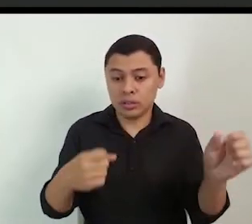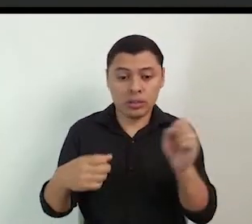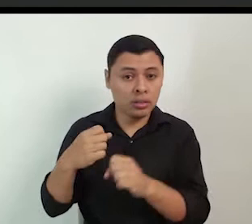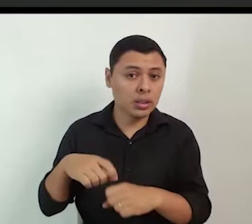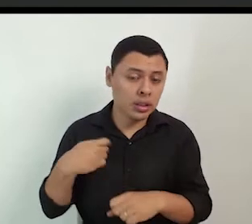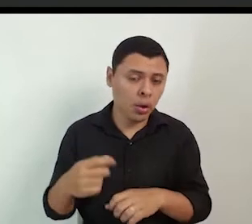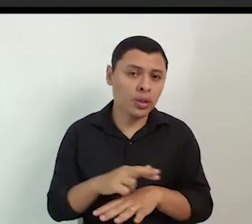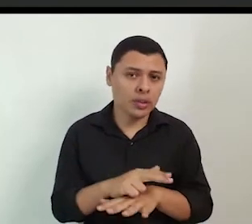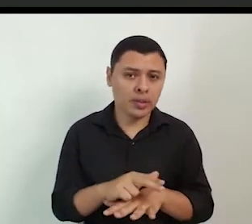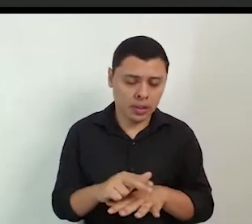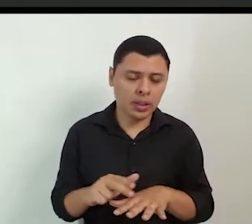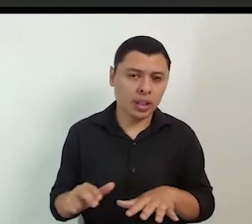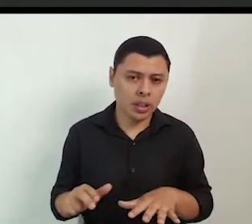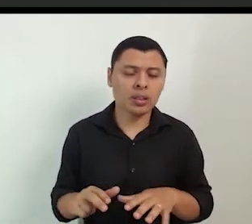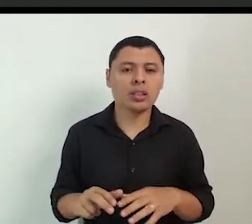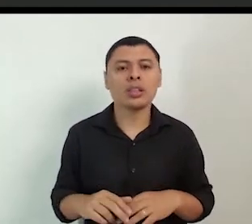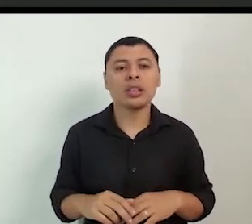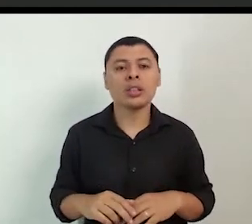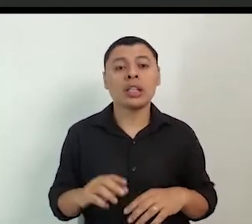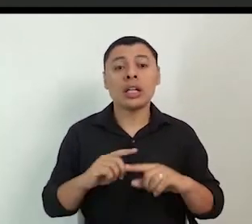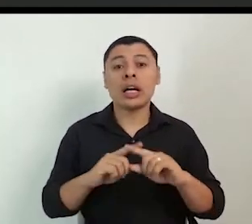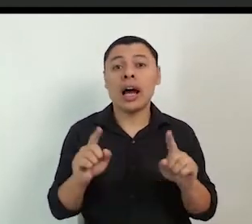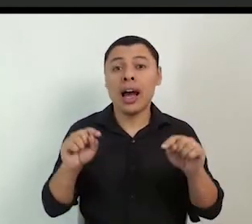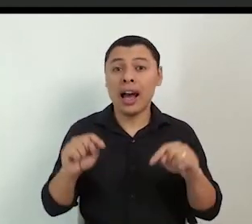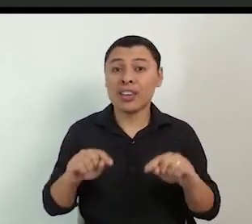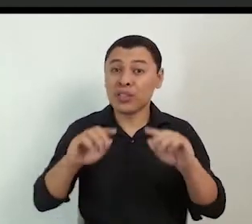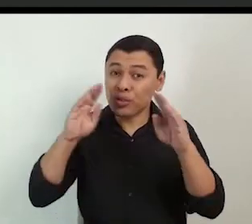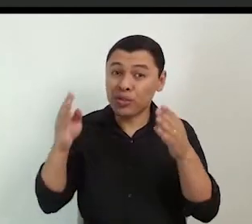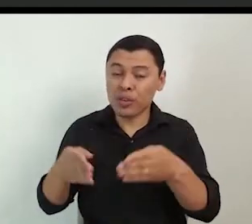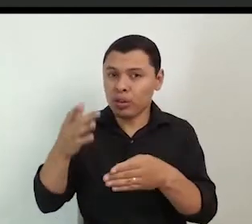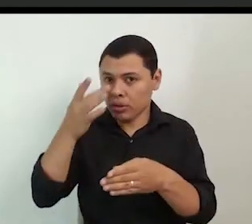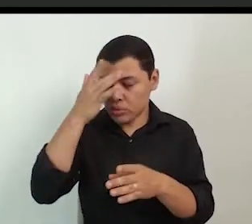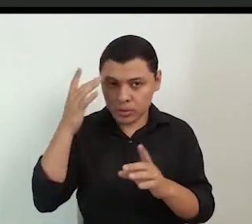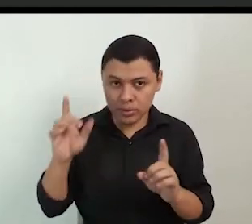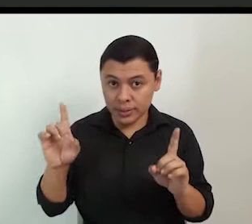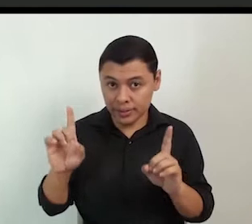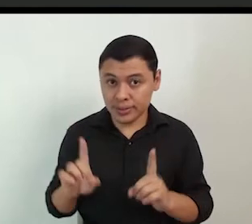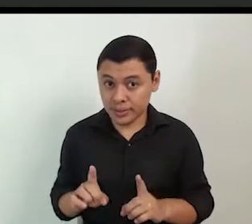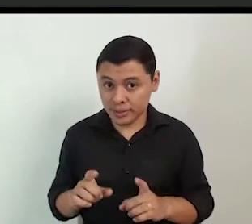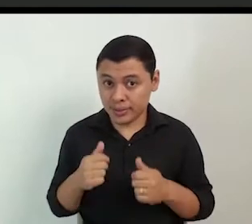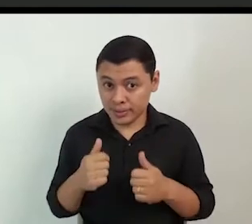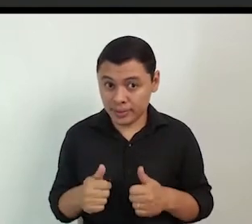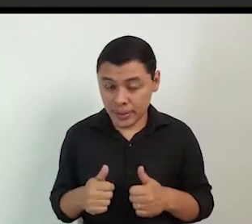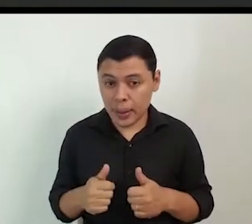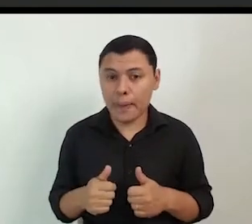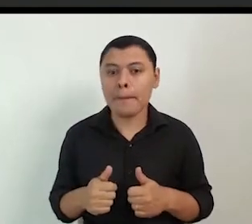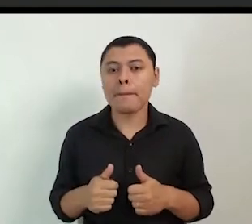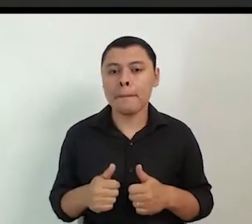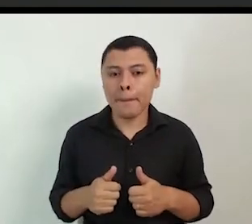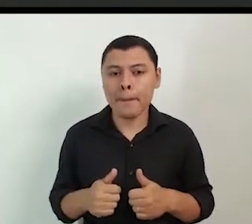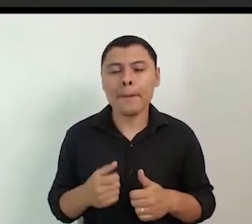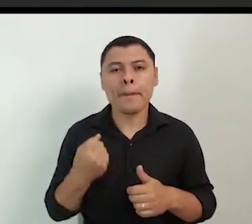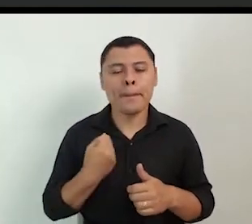A gente também trouxe aqui um recorte bem focado em pessoas com deficiência, tá? Com alguns números e